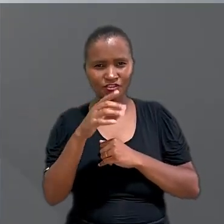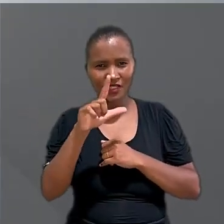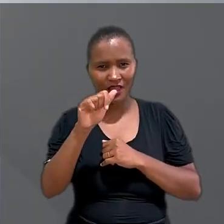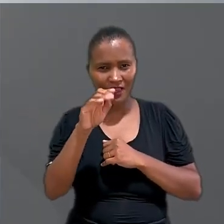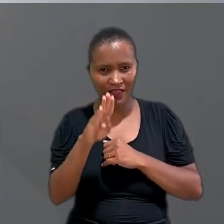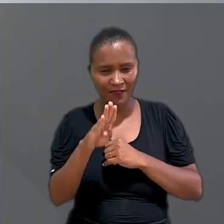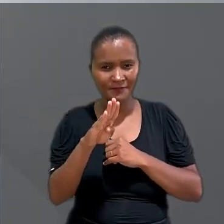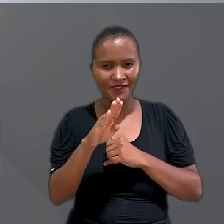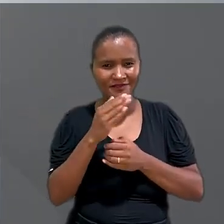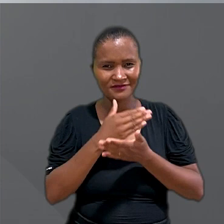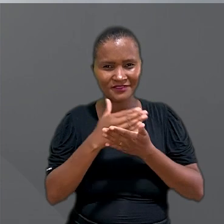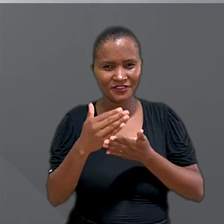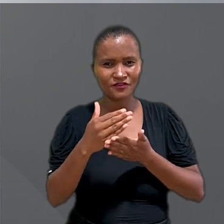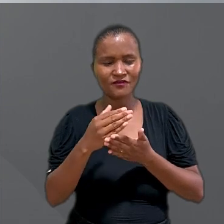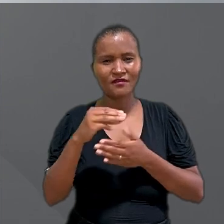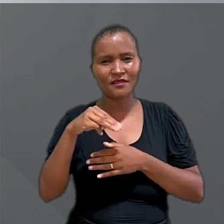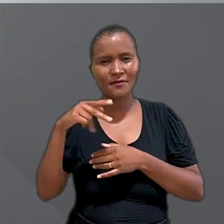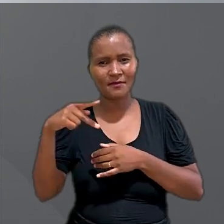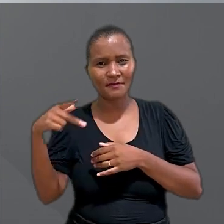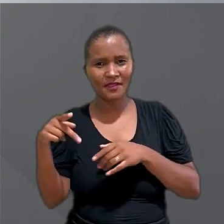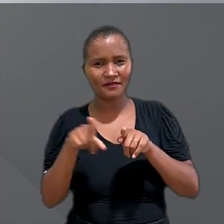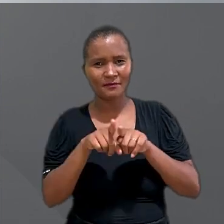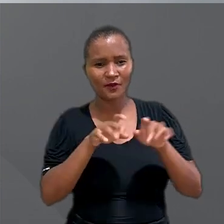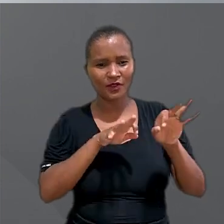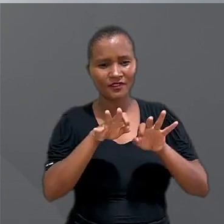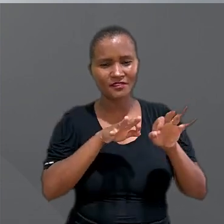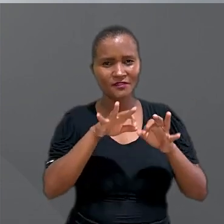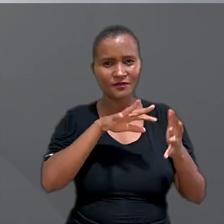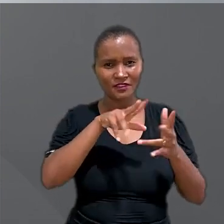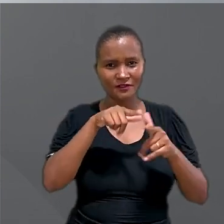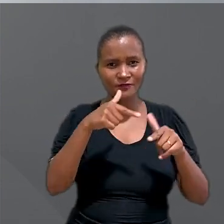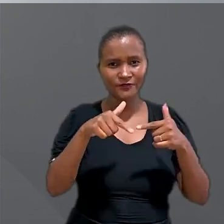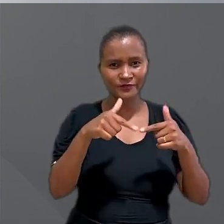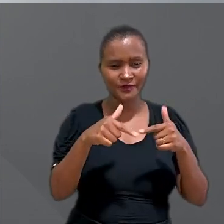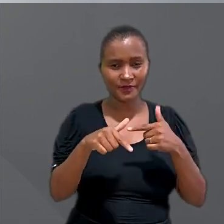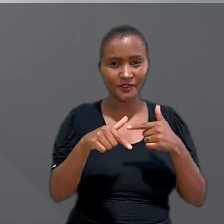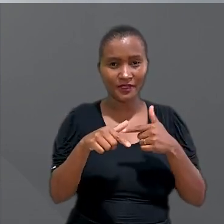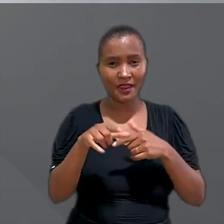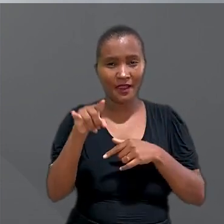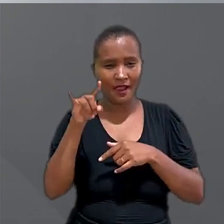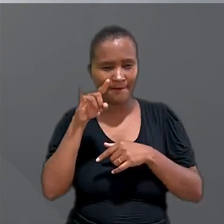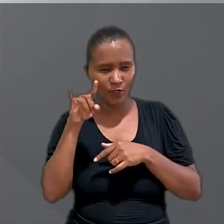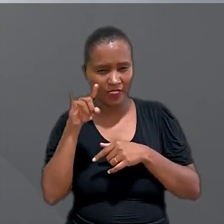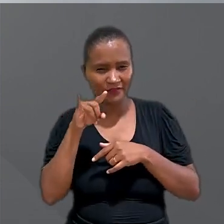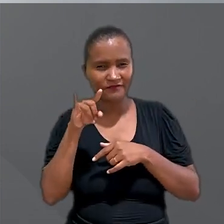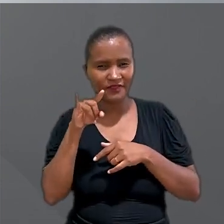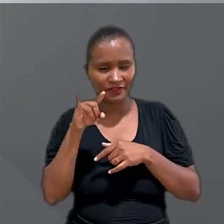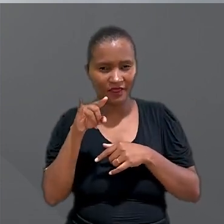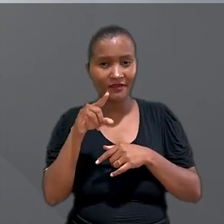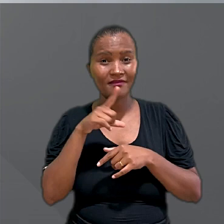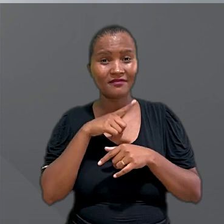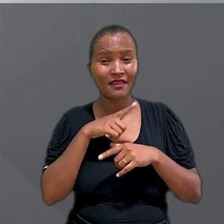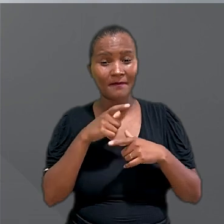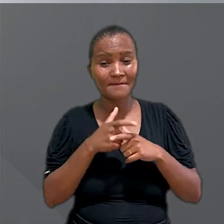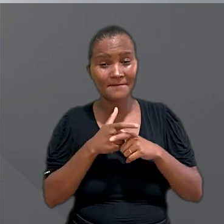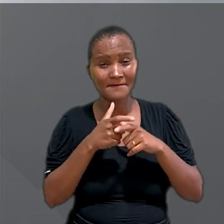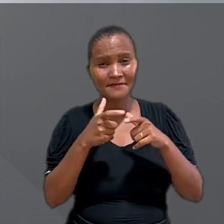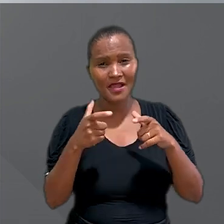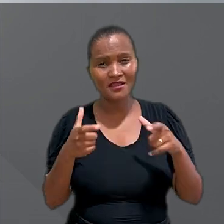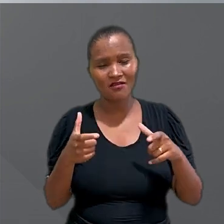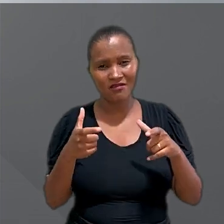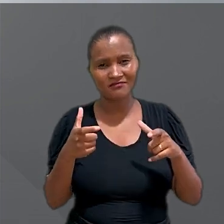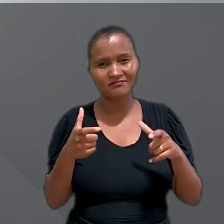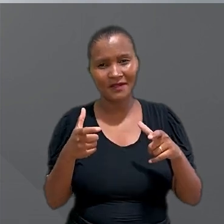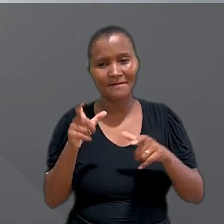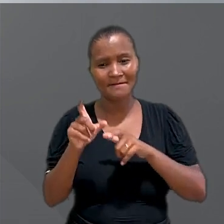conjunta do MPT com a Organização Internacional do Trabalho, a Bolívia, país de origem da Nina, tem a maior incidência